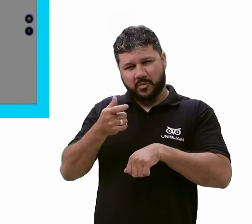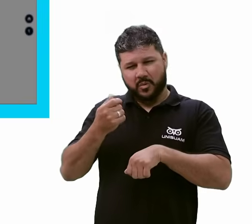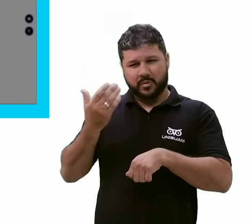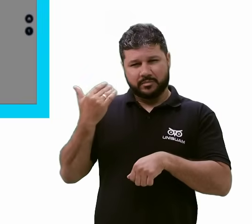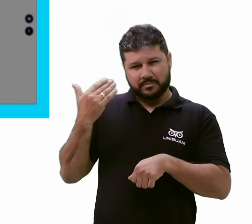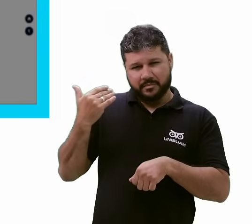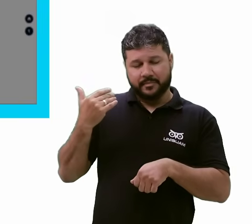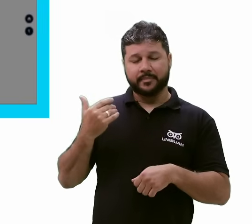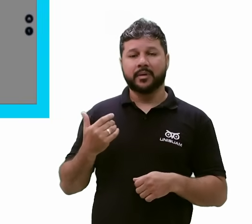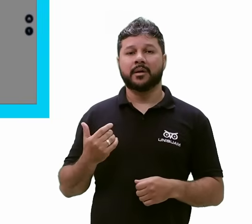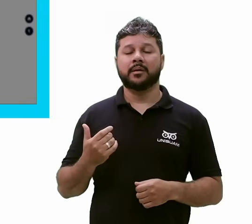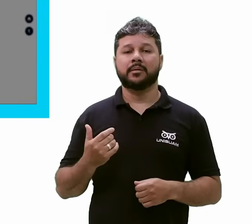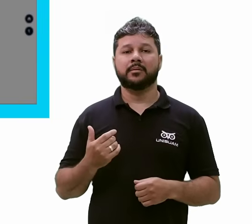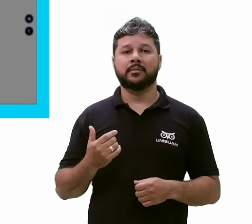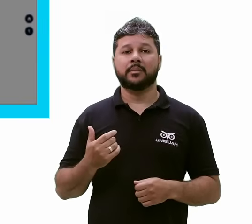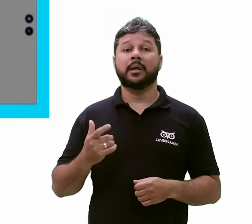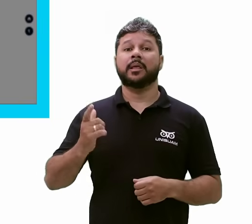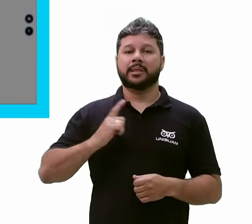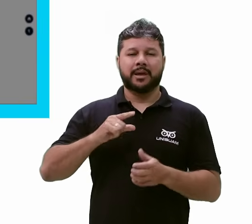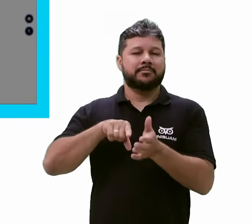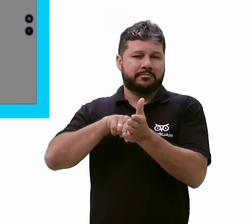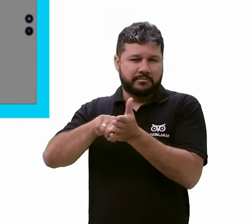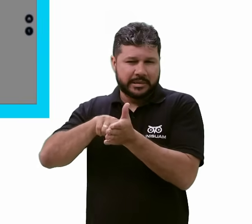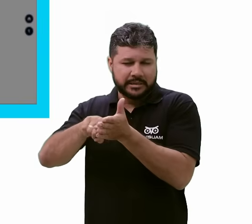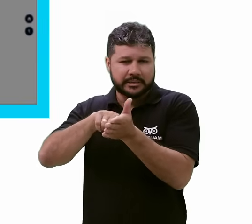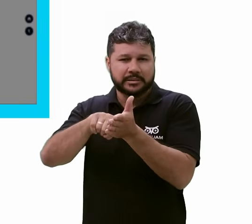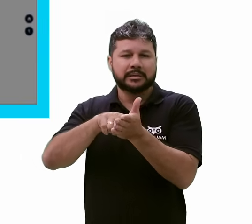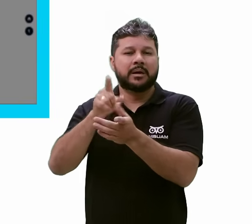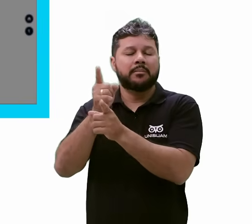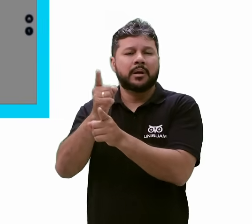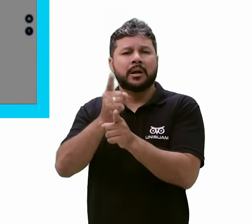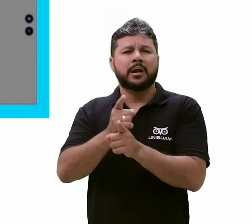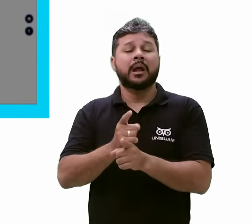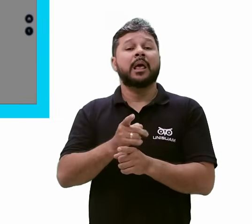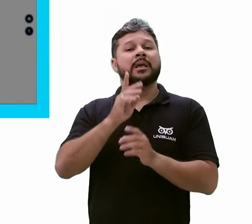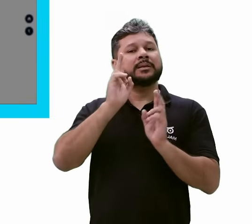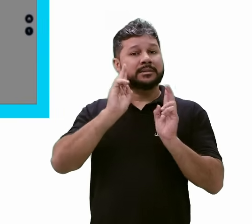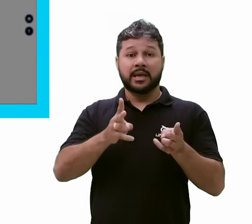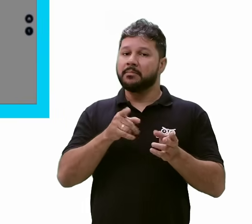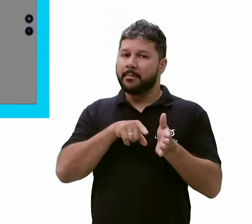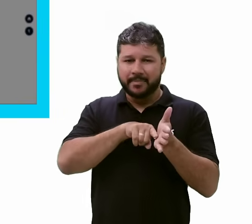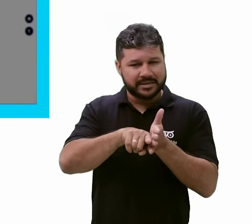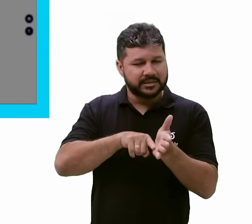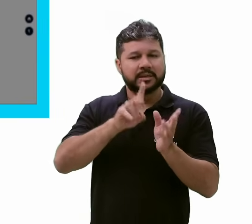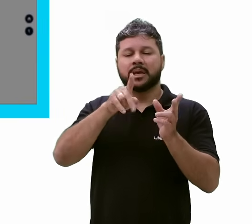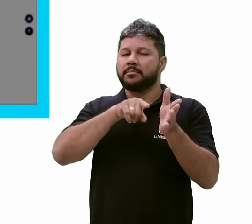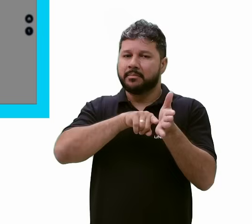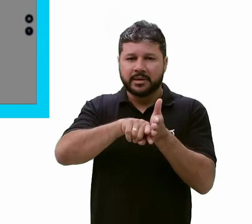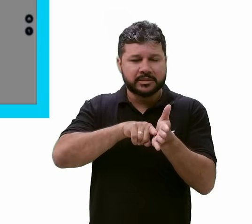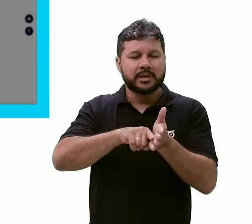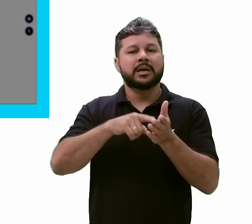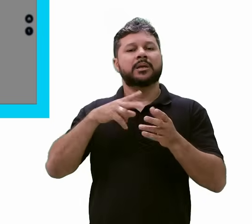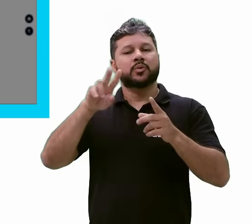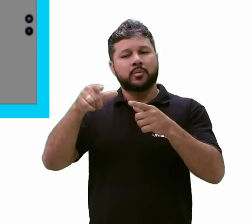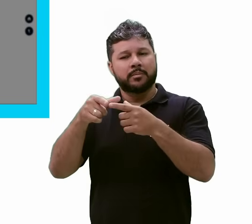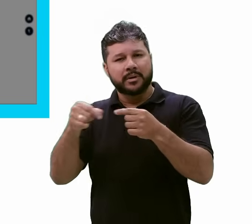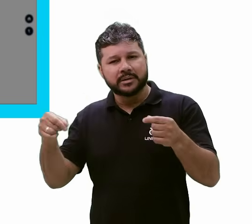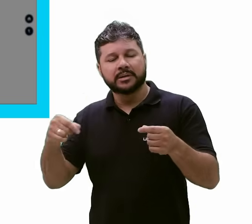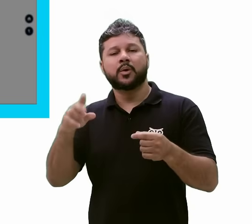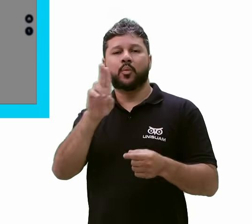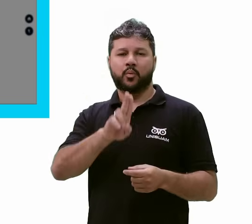recente, né? A gente tem pesquisas, né? Já sempre foram feitas pesquisas com essa